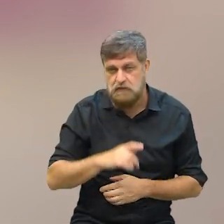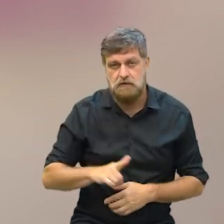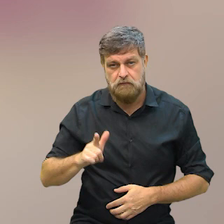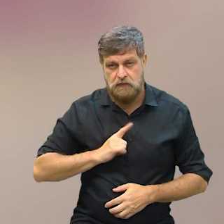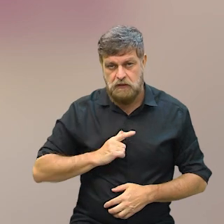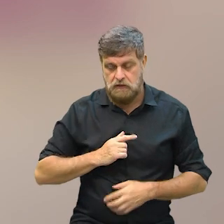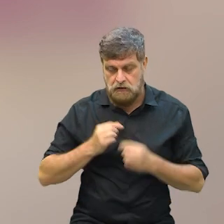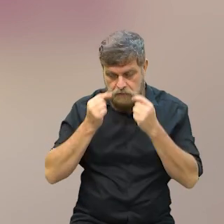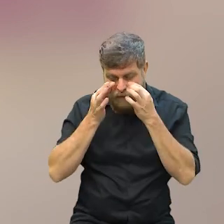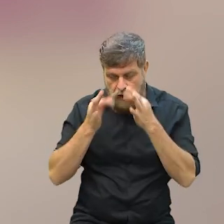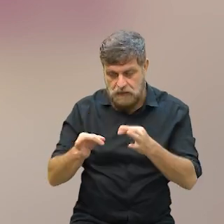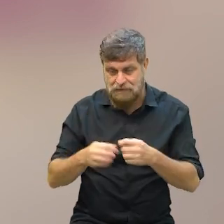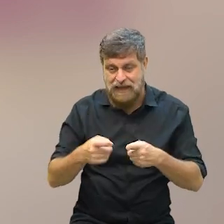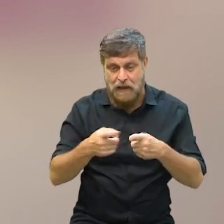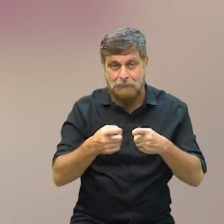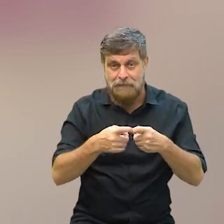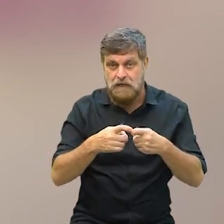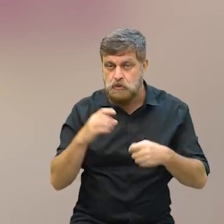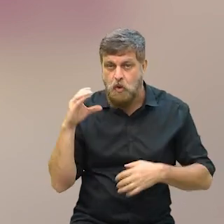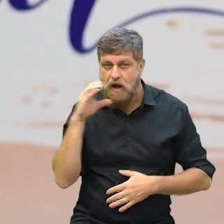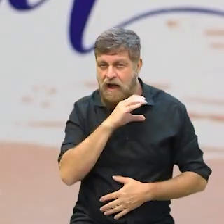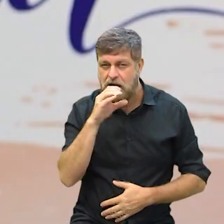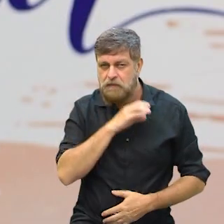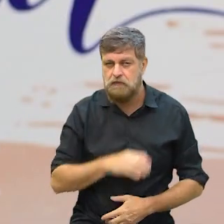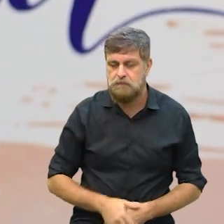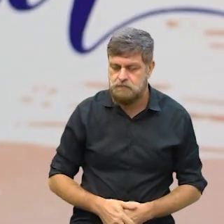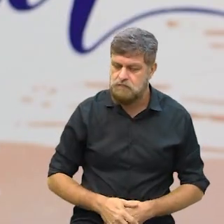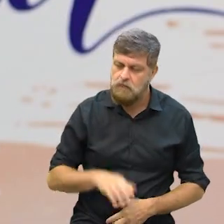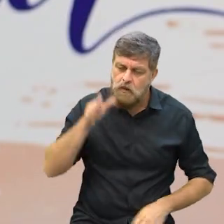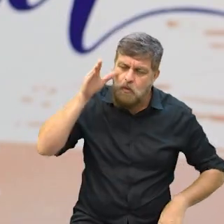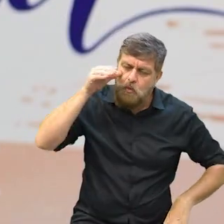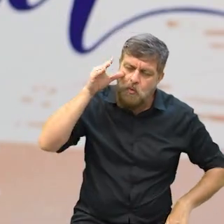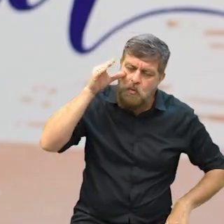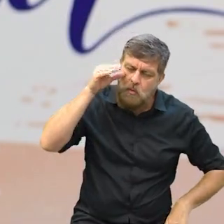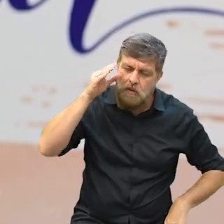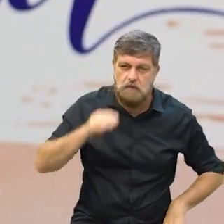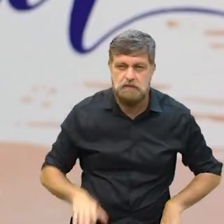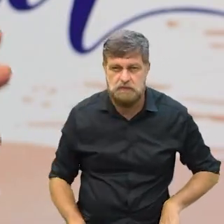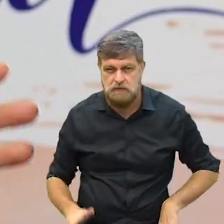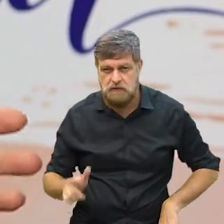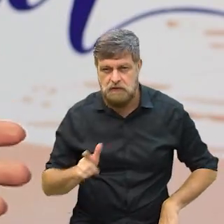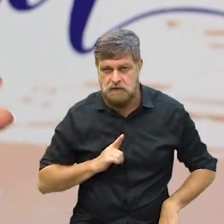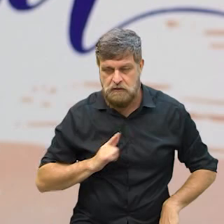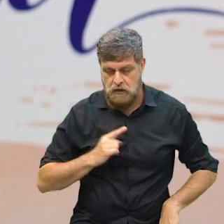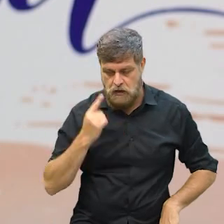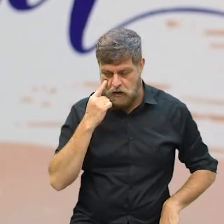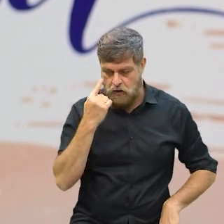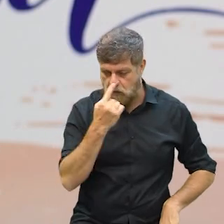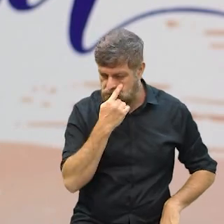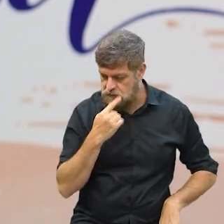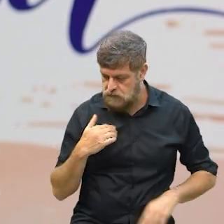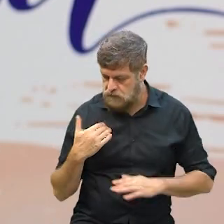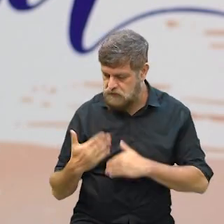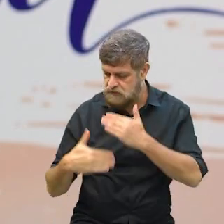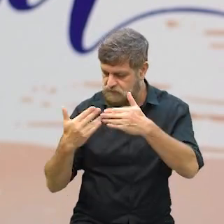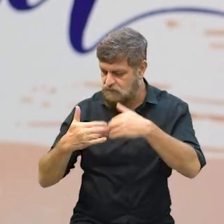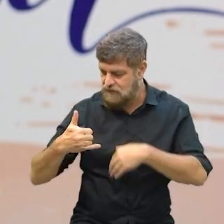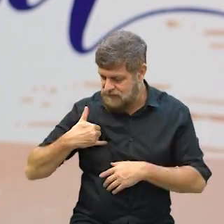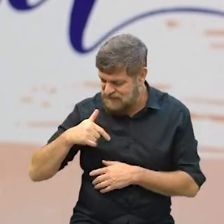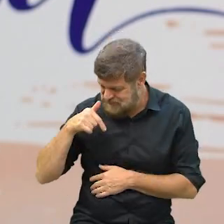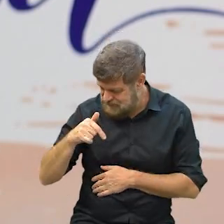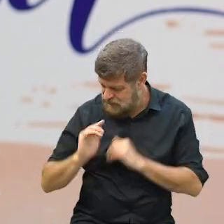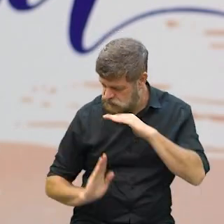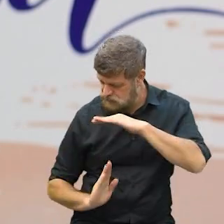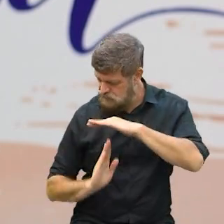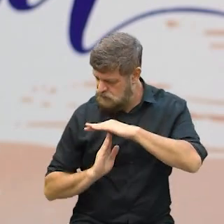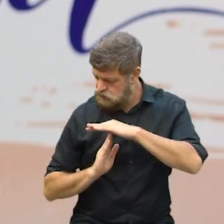Então, assim, tem que estar atento e levar logo ao oftalmologista. Você falou uma coisa aí que eu fiquei curiosa. O desenvolvimento da nossa visão, então, vai até os